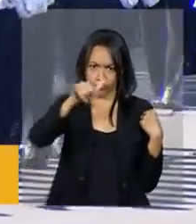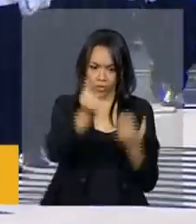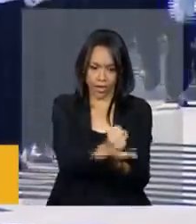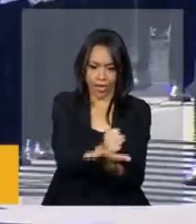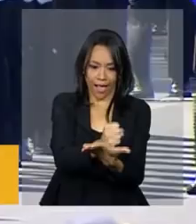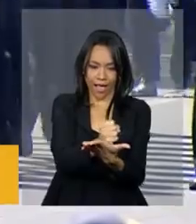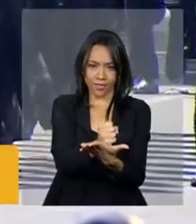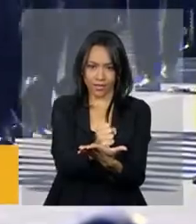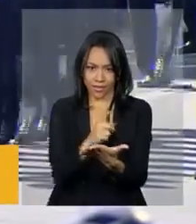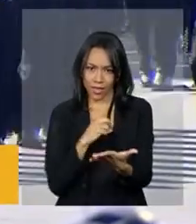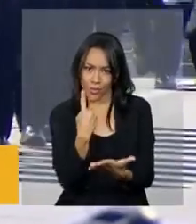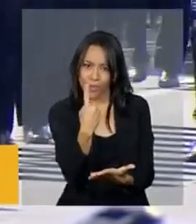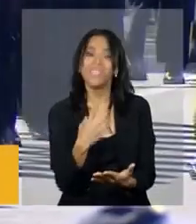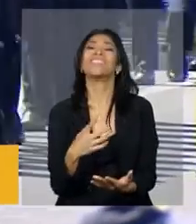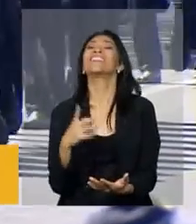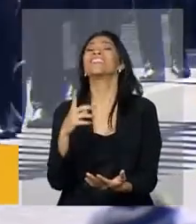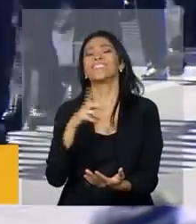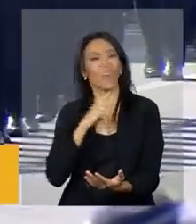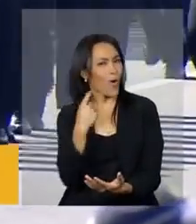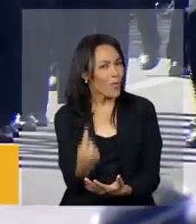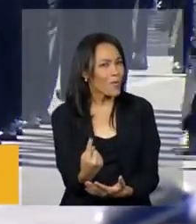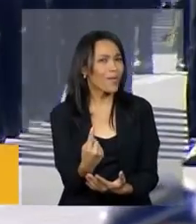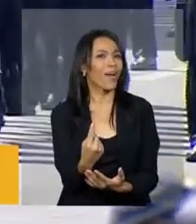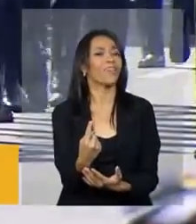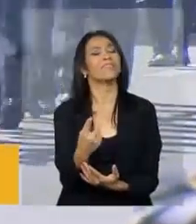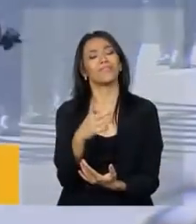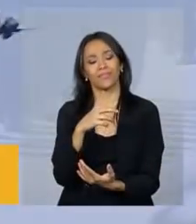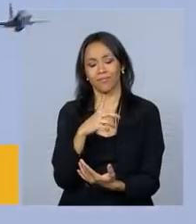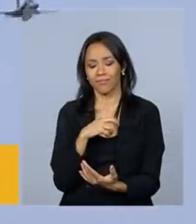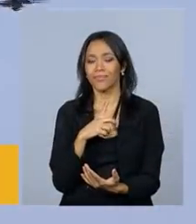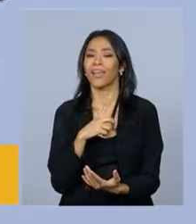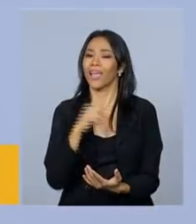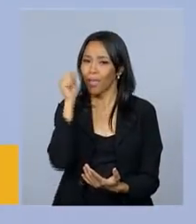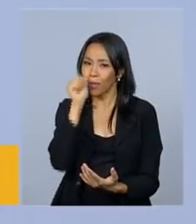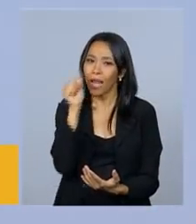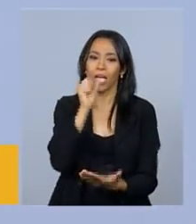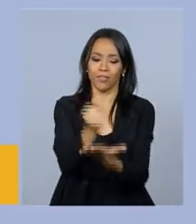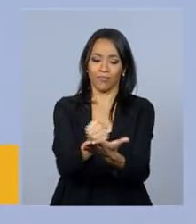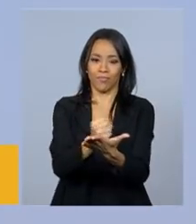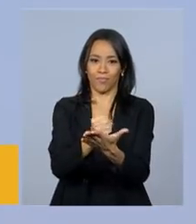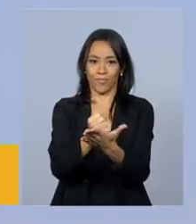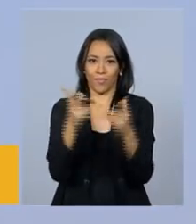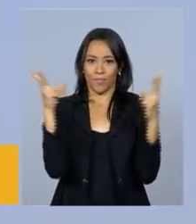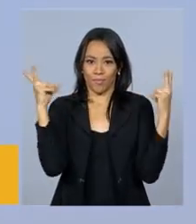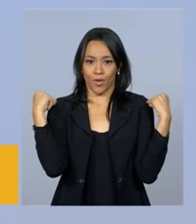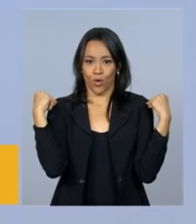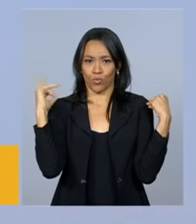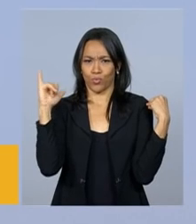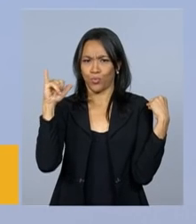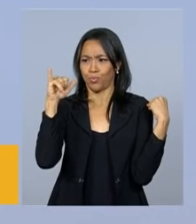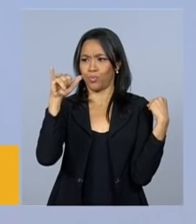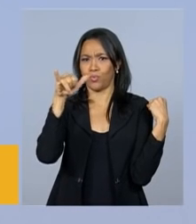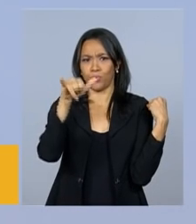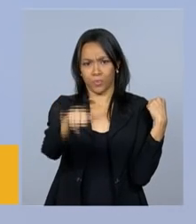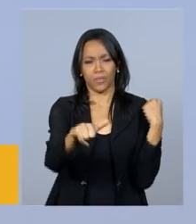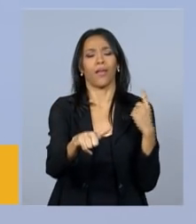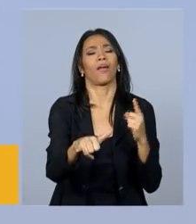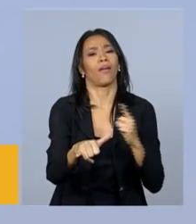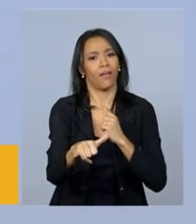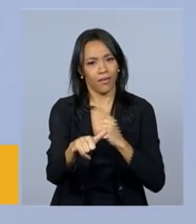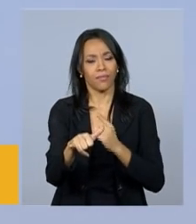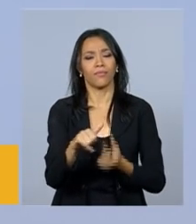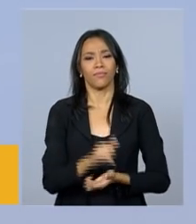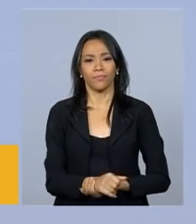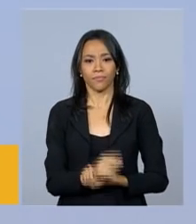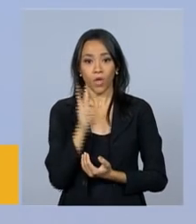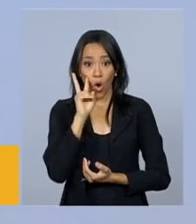caça? Só uma piloto de caça? Nós temos pilotos, mulheres, em todas as unidades aéreas da FAB.